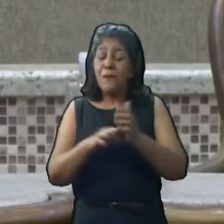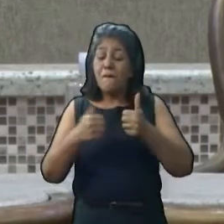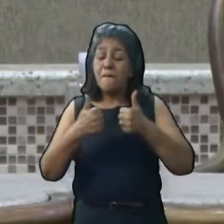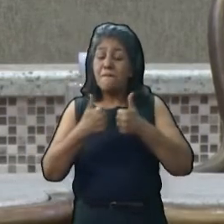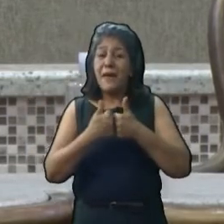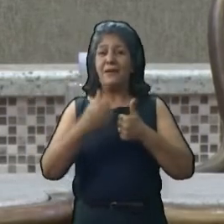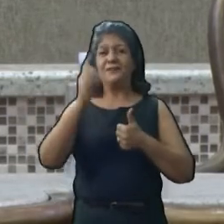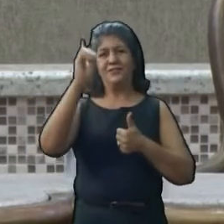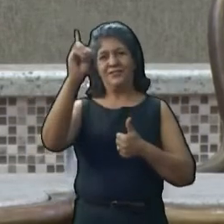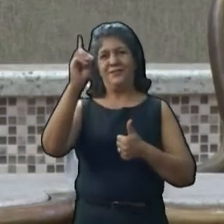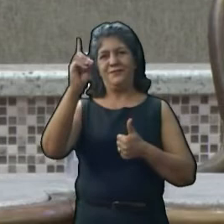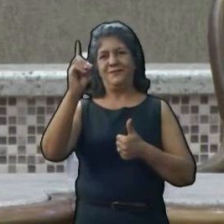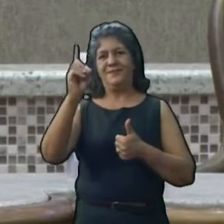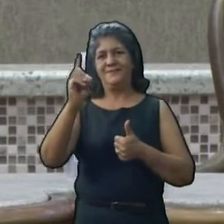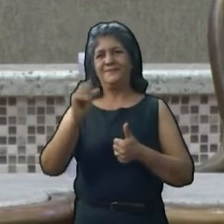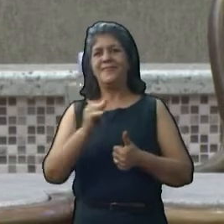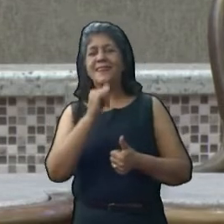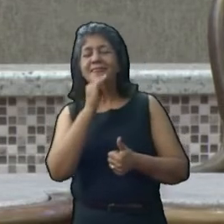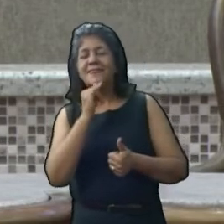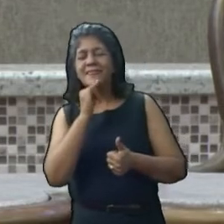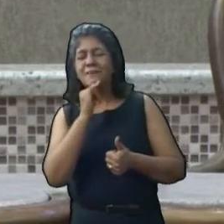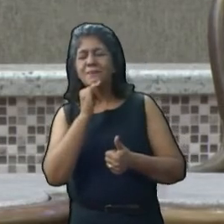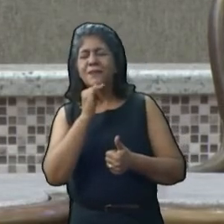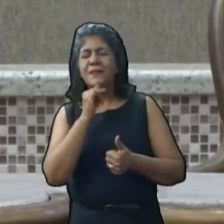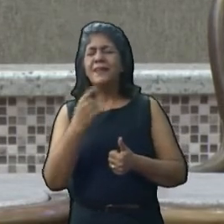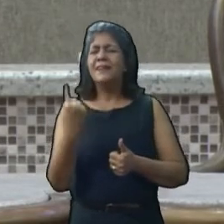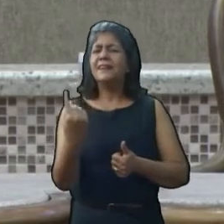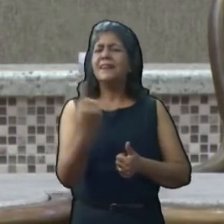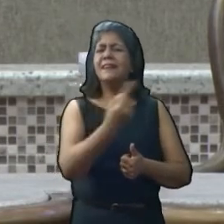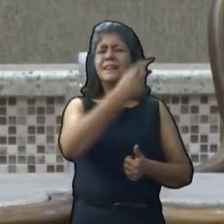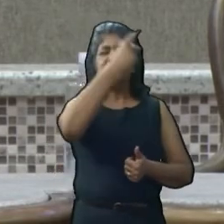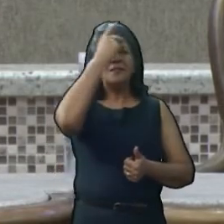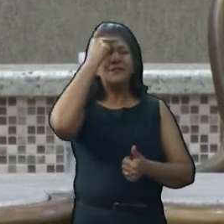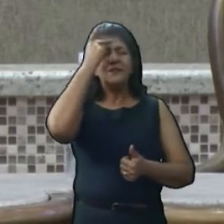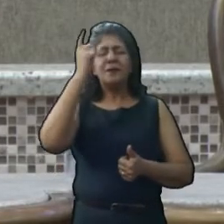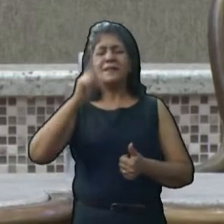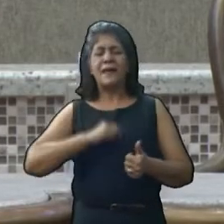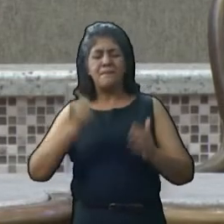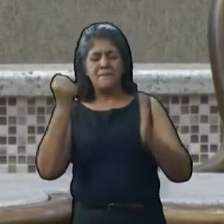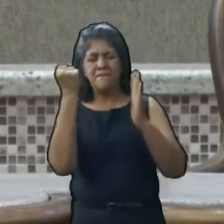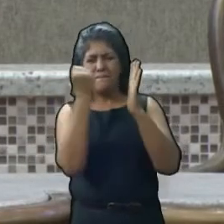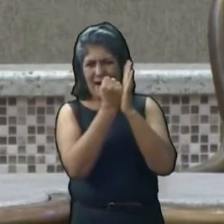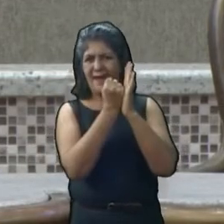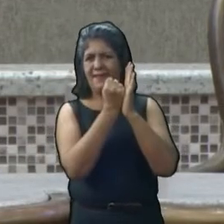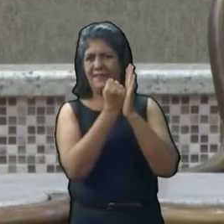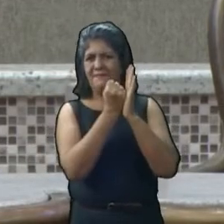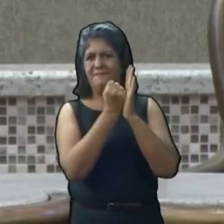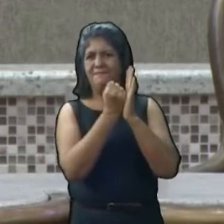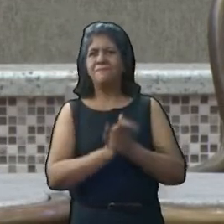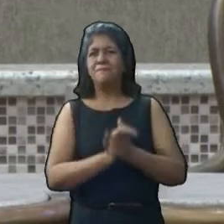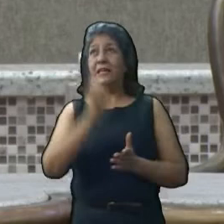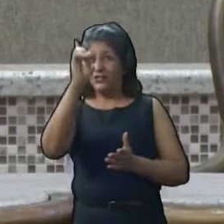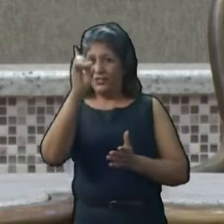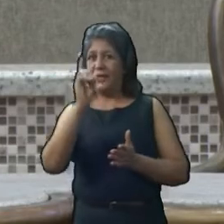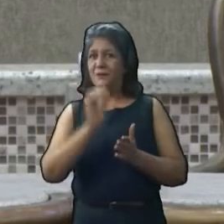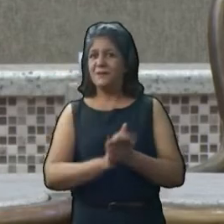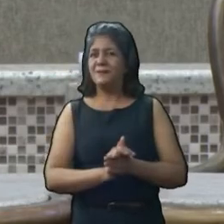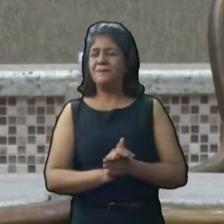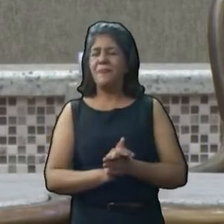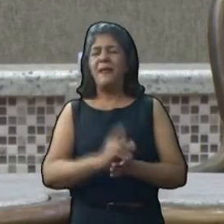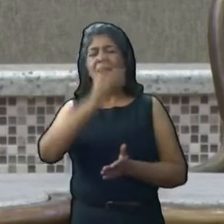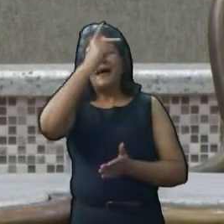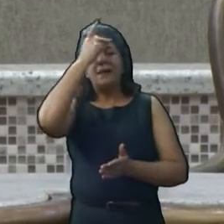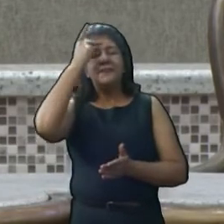cheia do espírito santo de deus outra marca maravilhosa é que a pessoa cheia do espírito